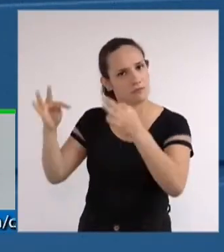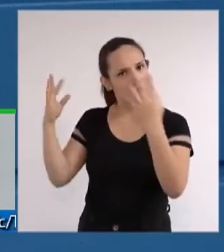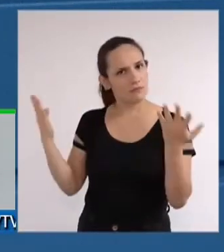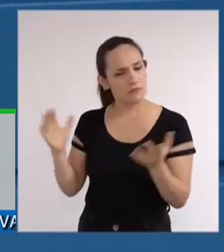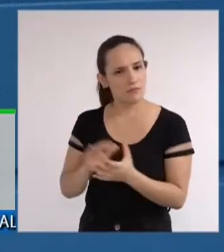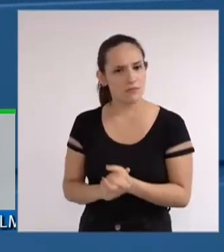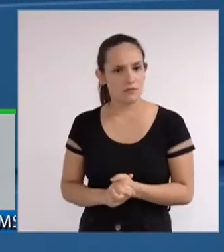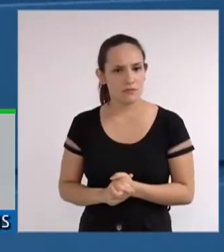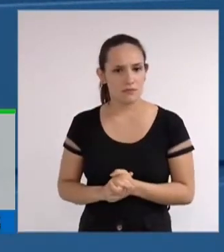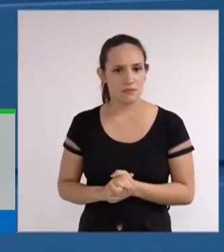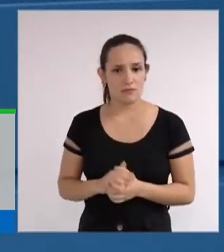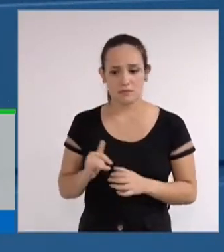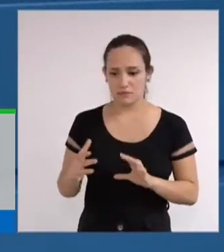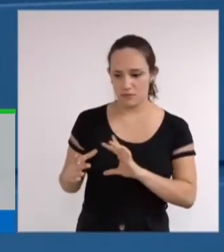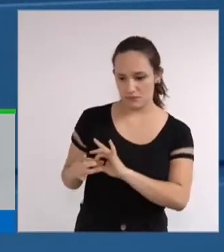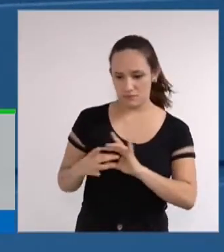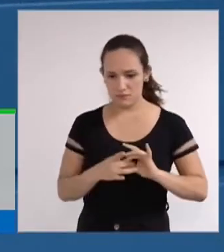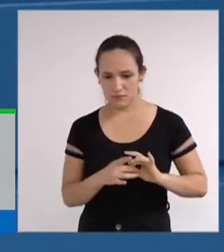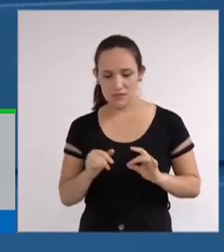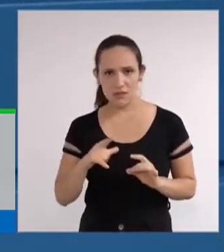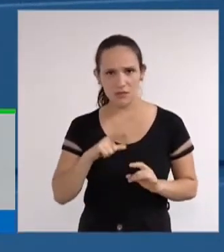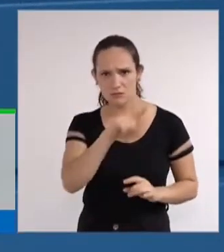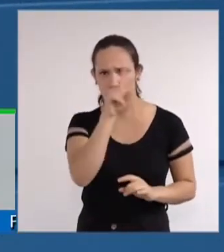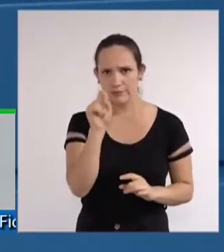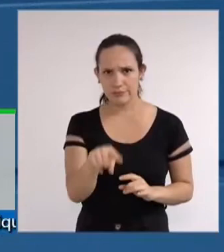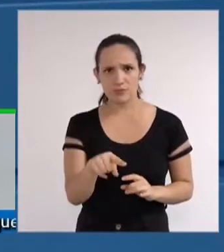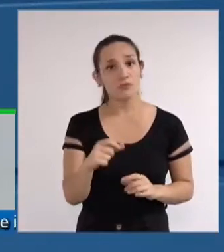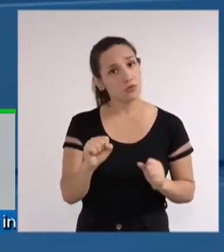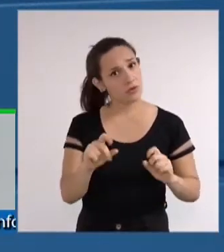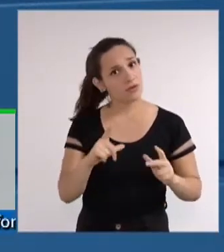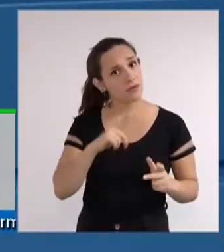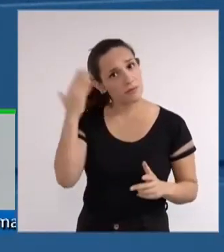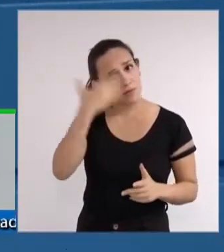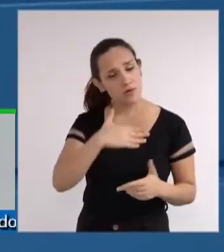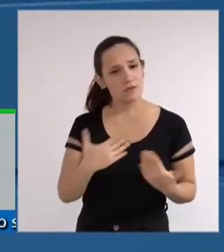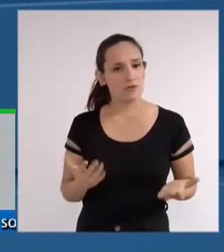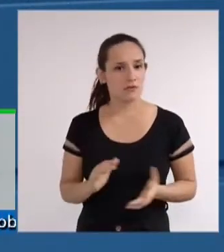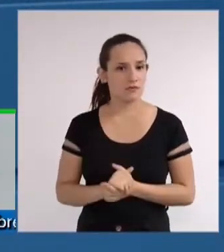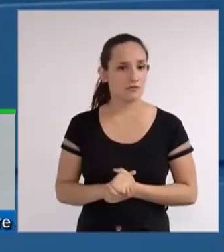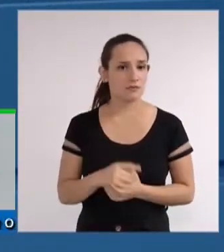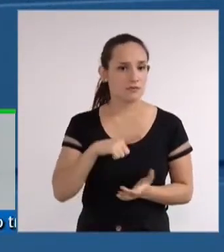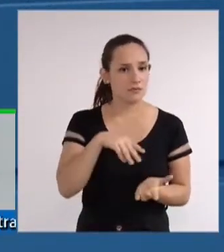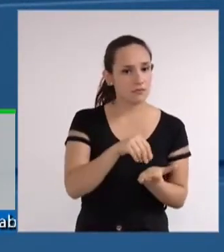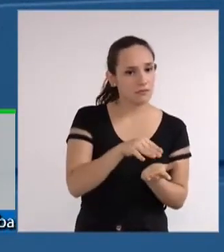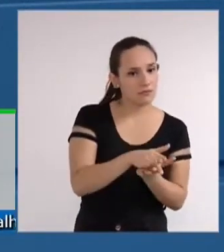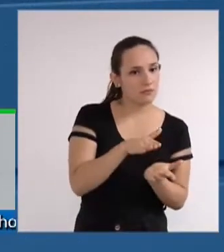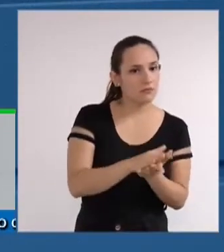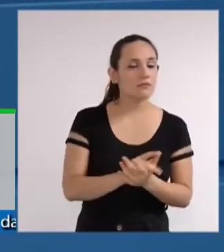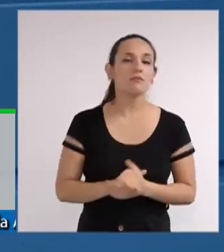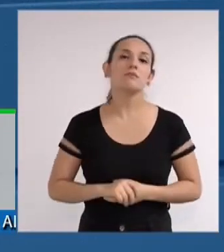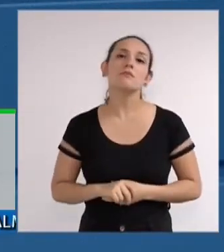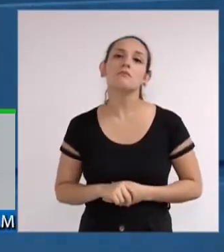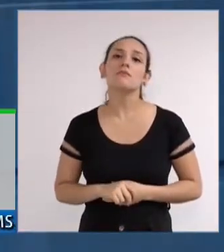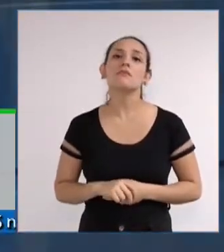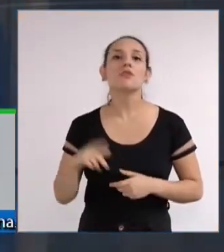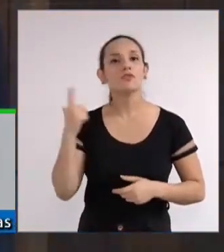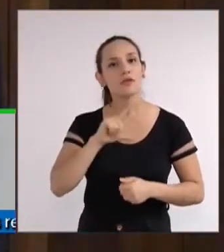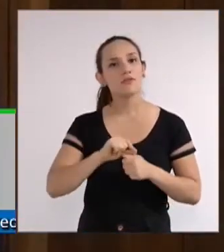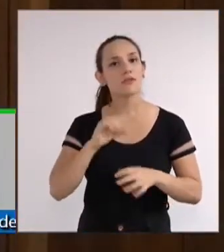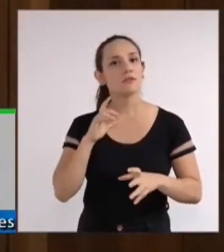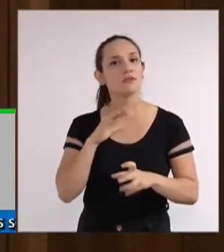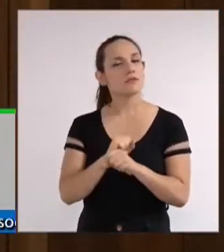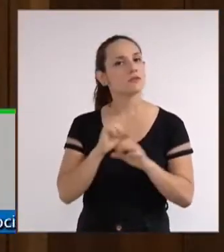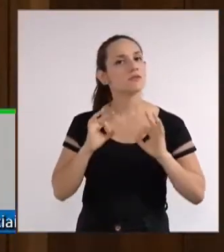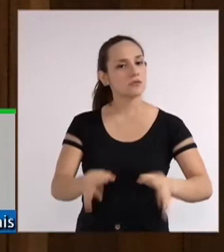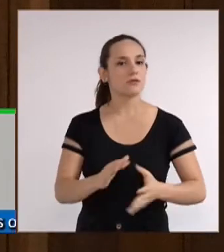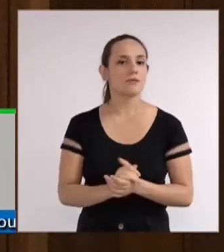Se houver algum tipo de questionamento, está lá a urna no papel para que seja feito o escrutínio.